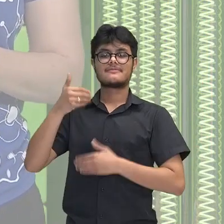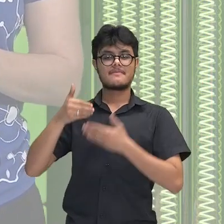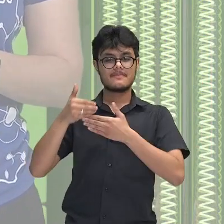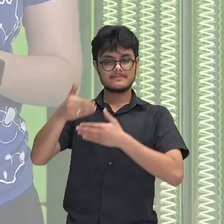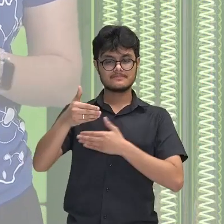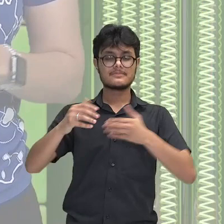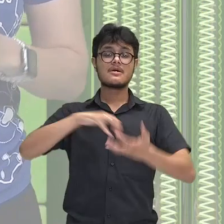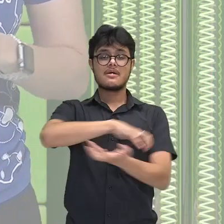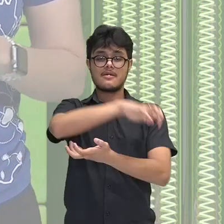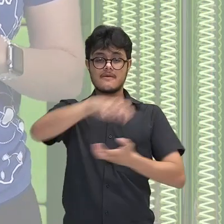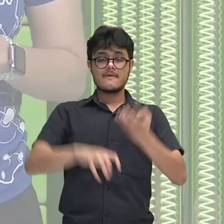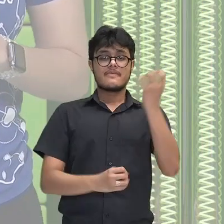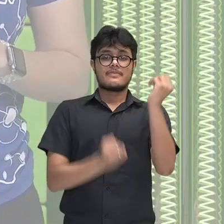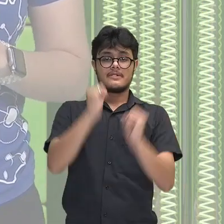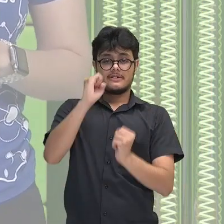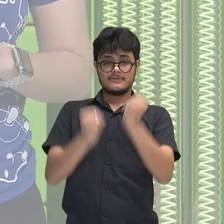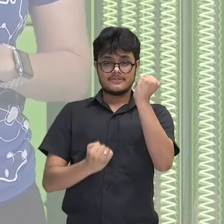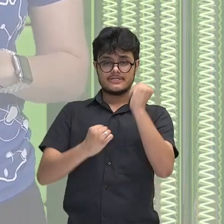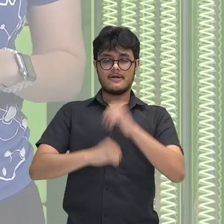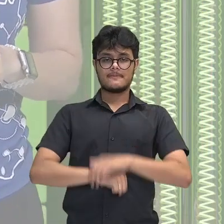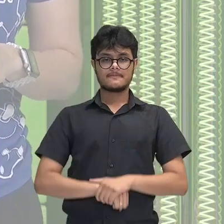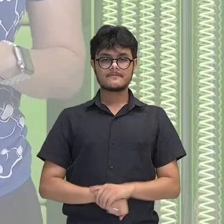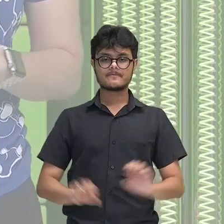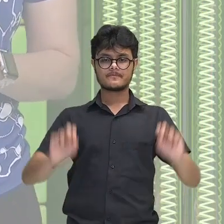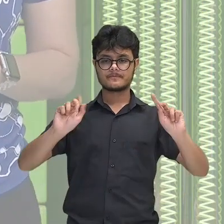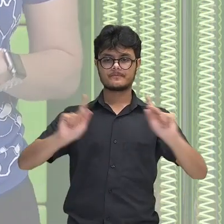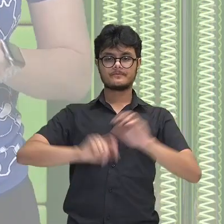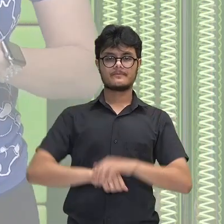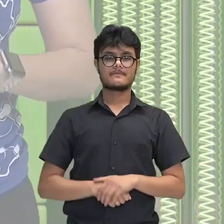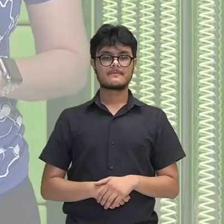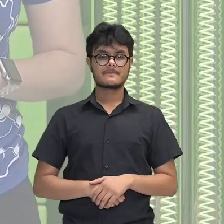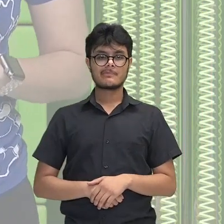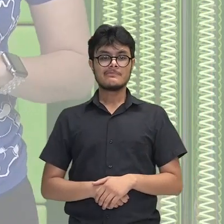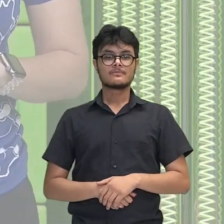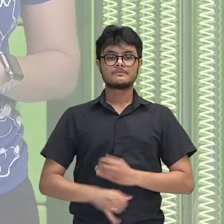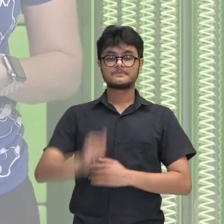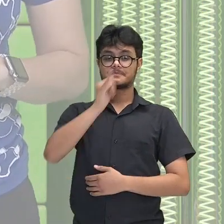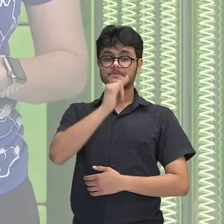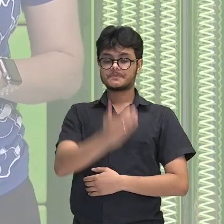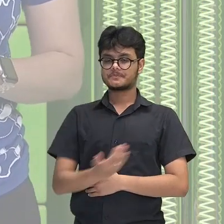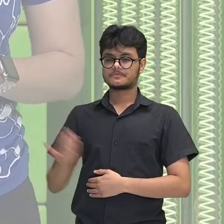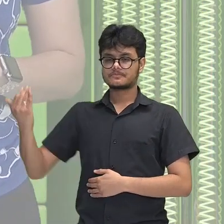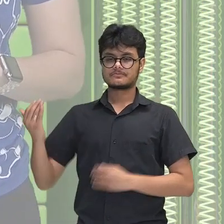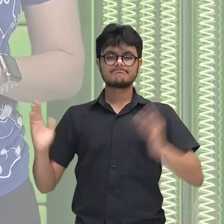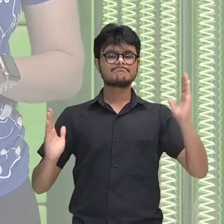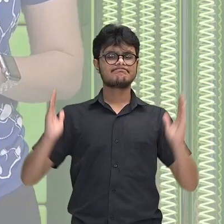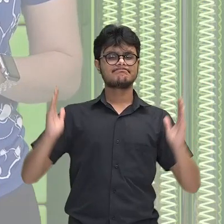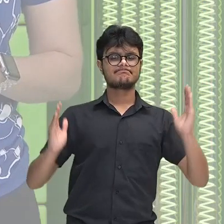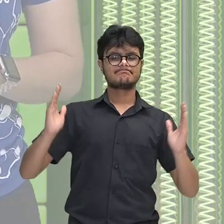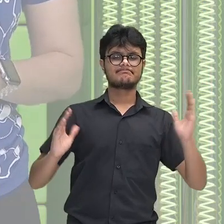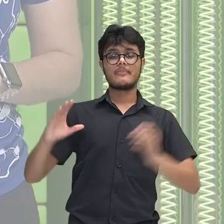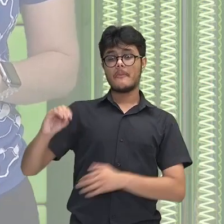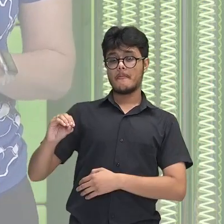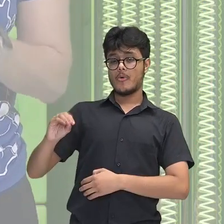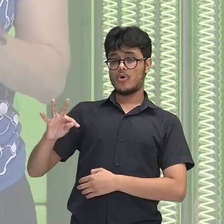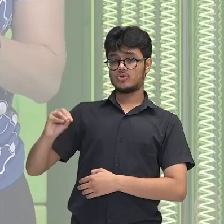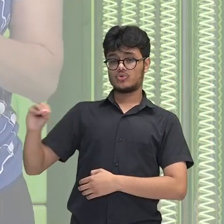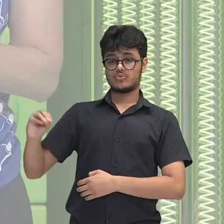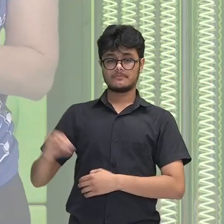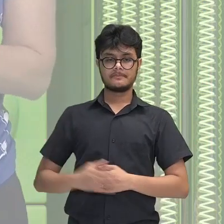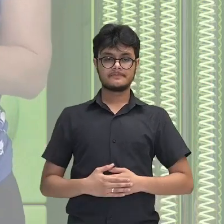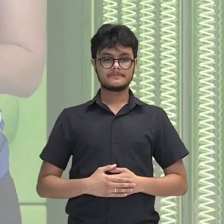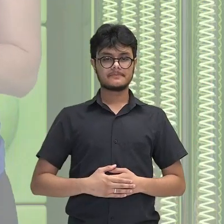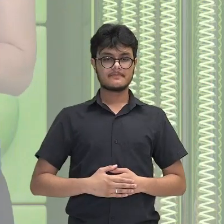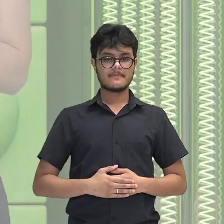na Revolução Industrial, certo? E vamos aí ver detalhes do ciclo motor de Otto. Então, o que